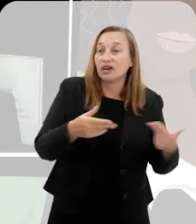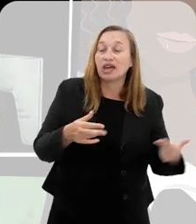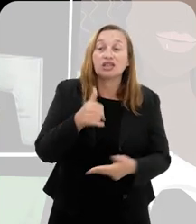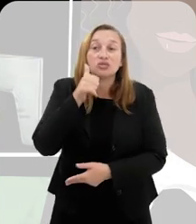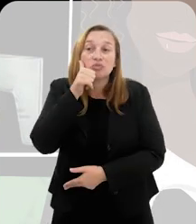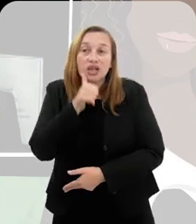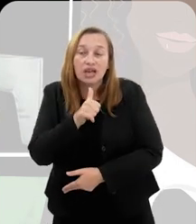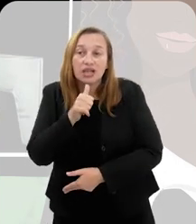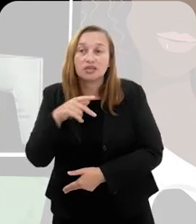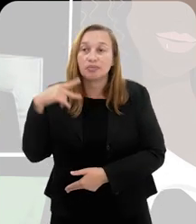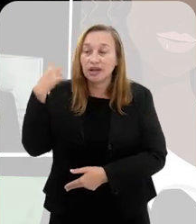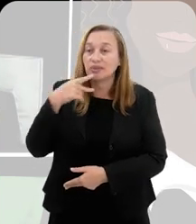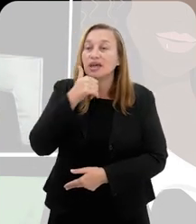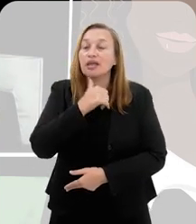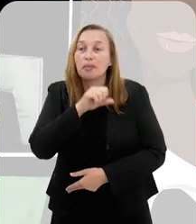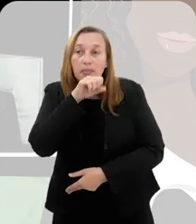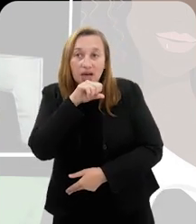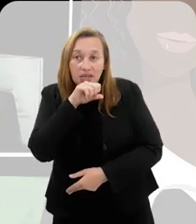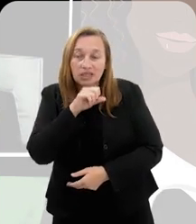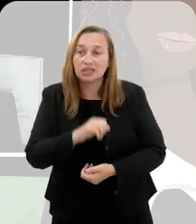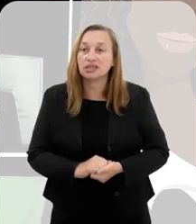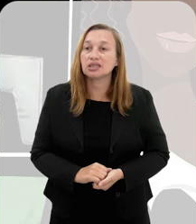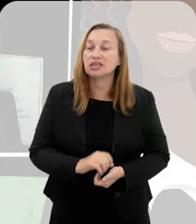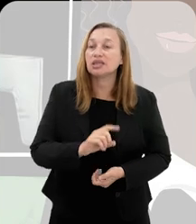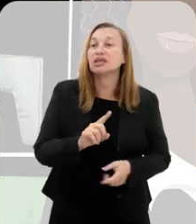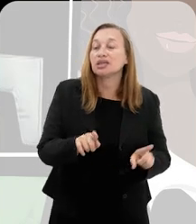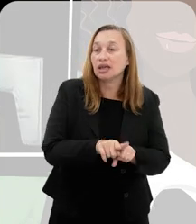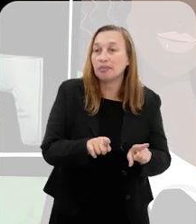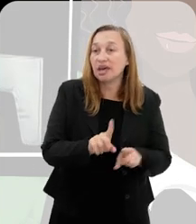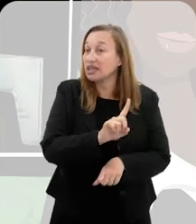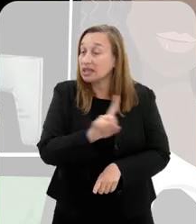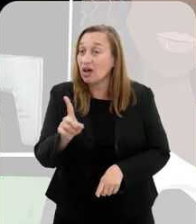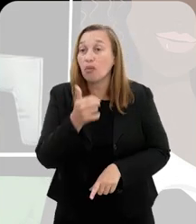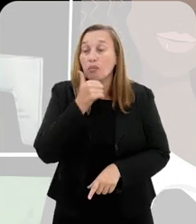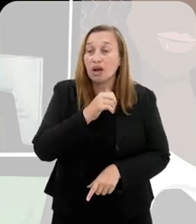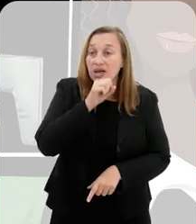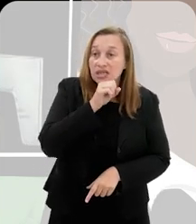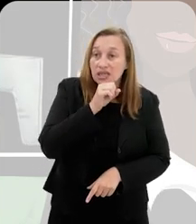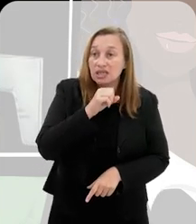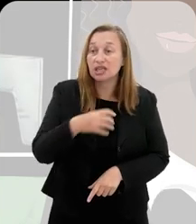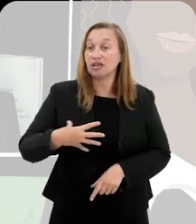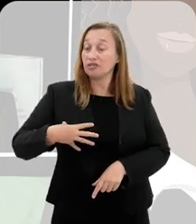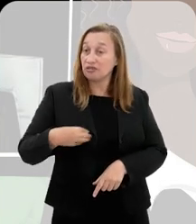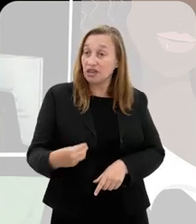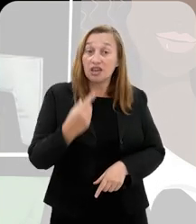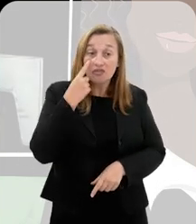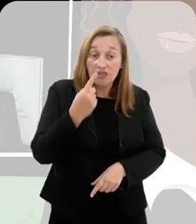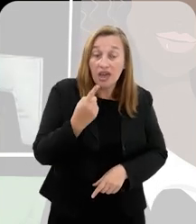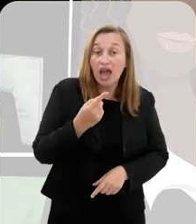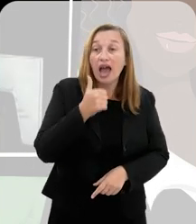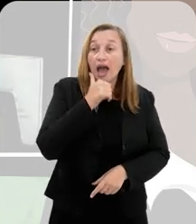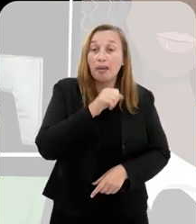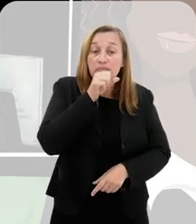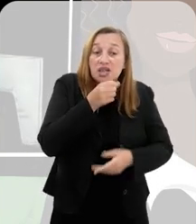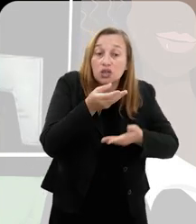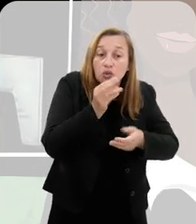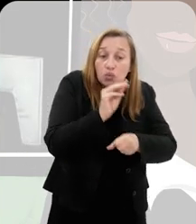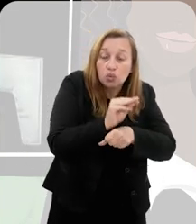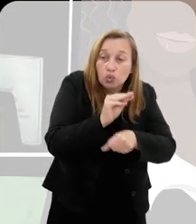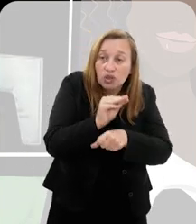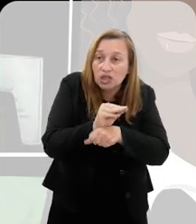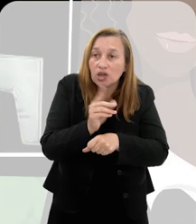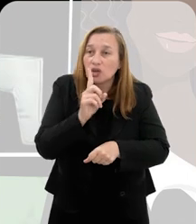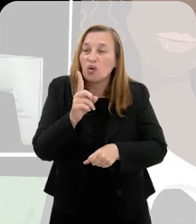de parlamentares, mulheres, mães, não mães, filhas, que veem a mãe